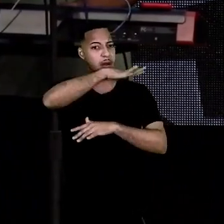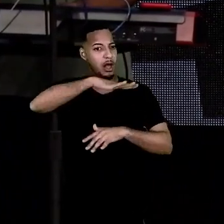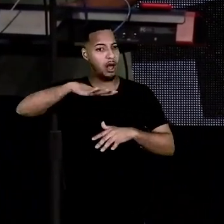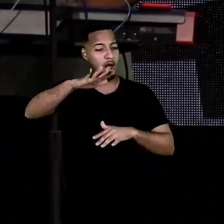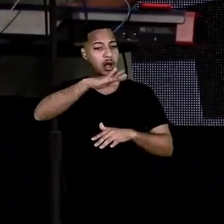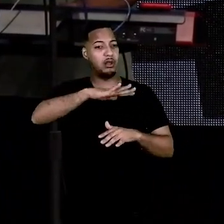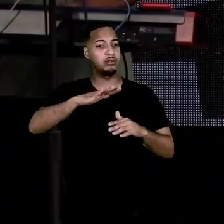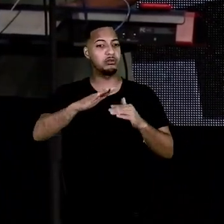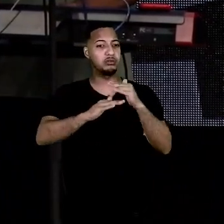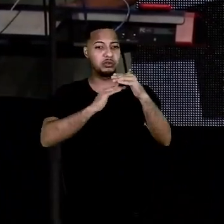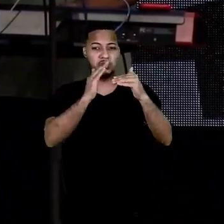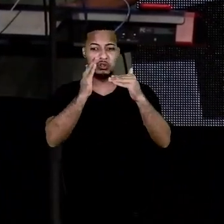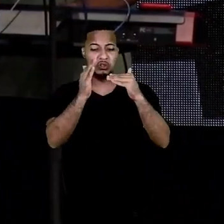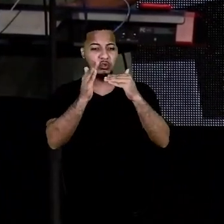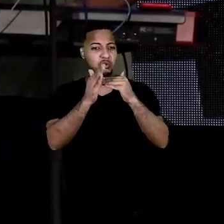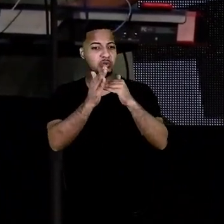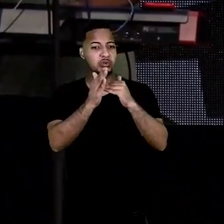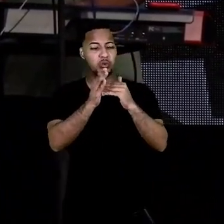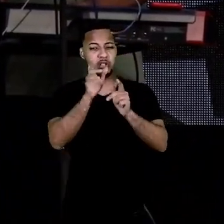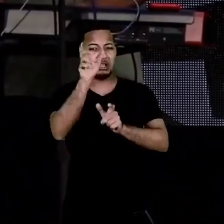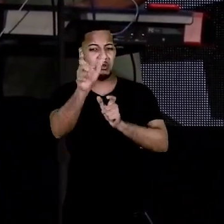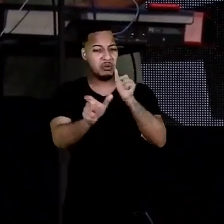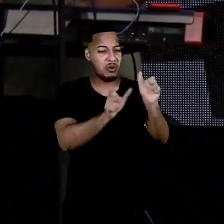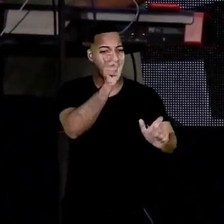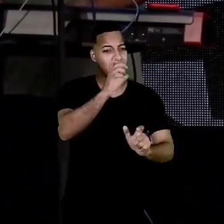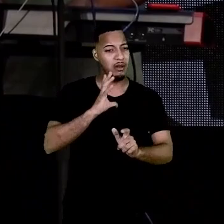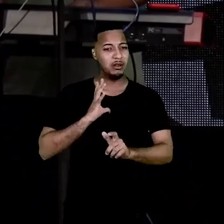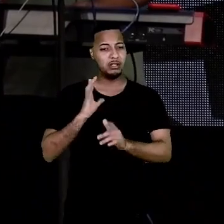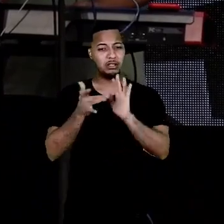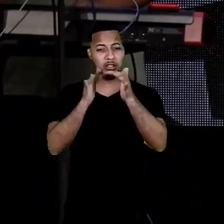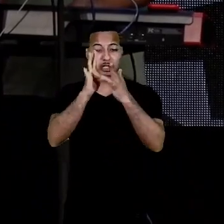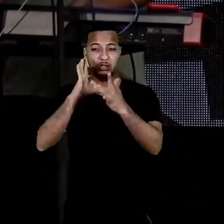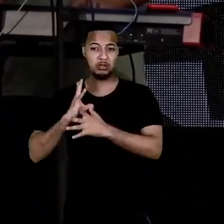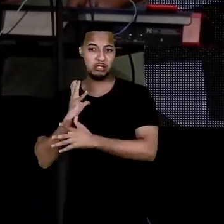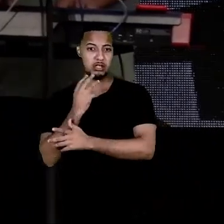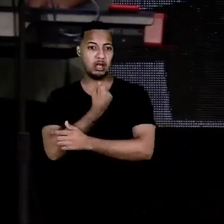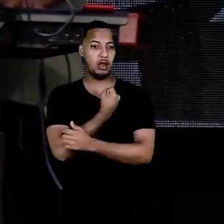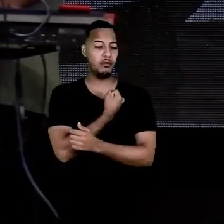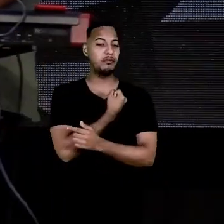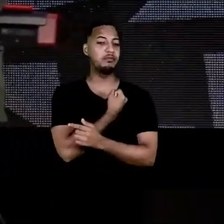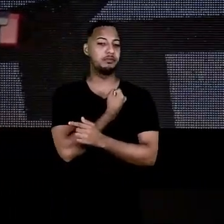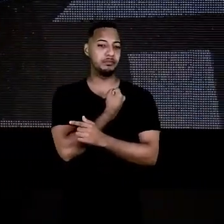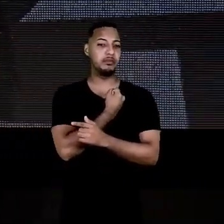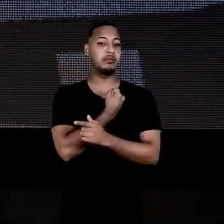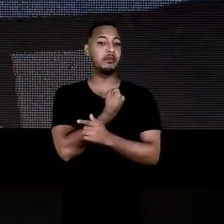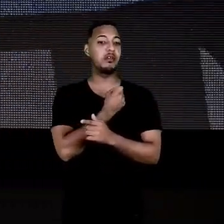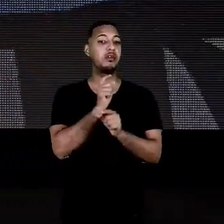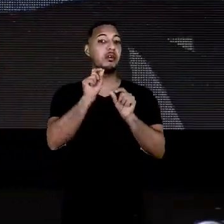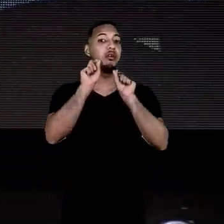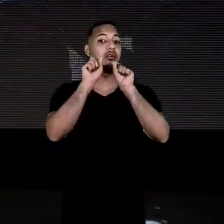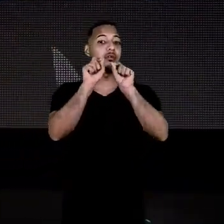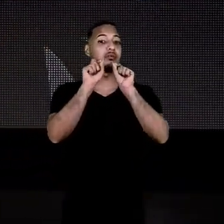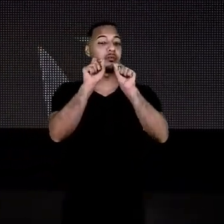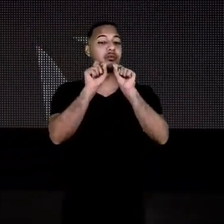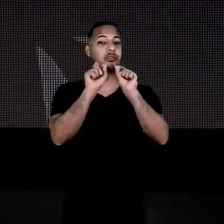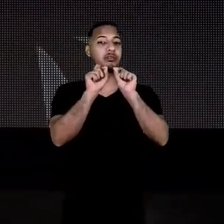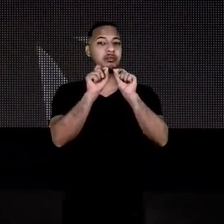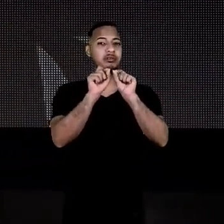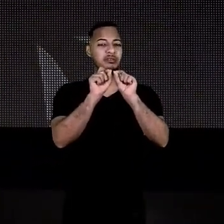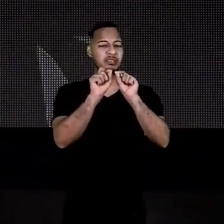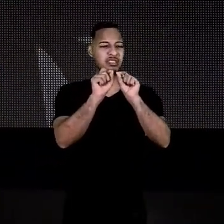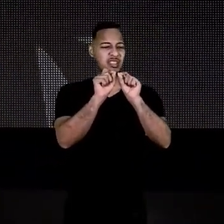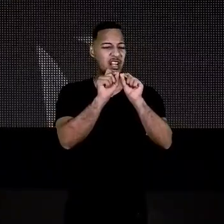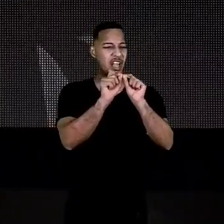Todos aqueles que Jesus salvou, curou, libertou durante o seu ministério foram as pessoas que eram escanteadas pela